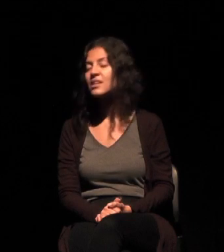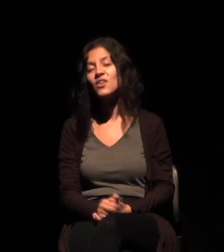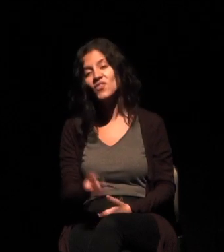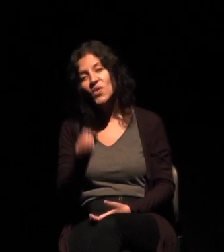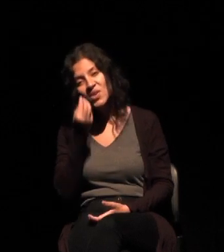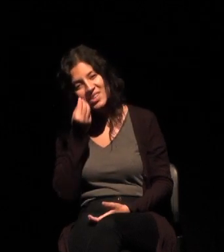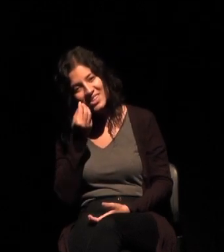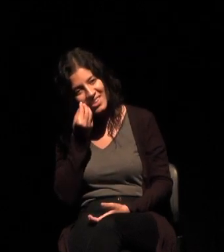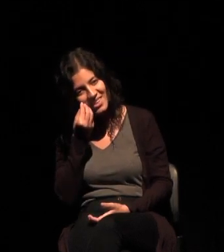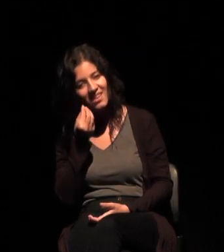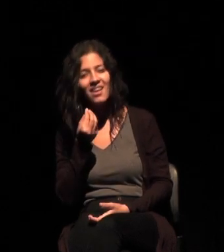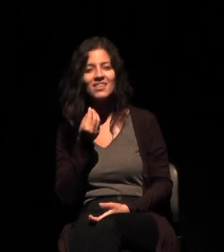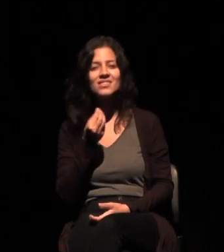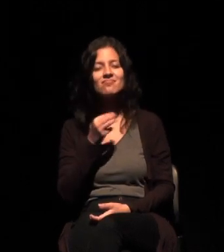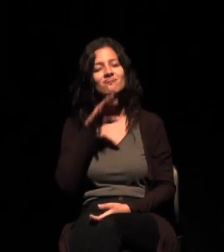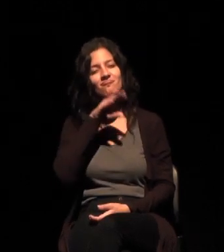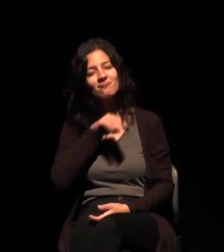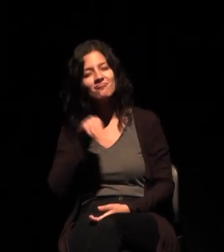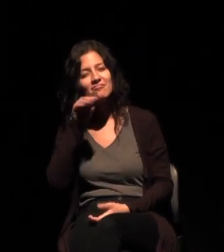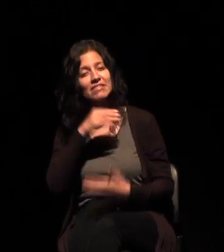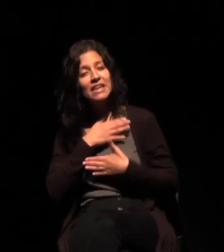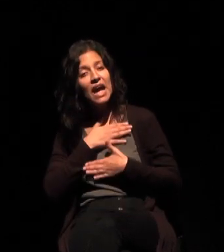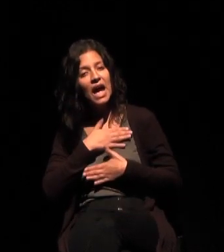português de portugal